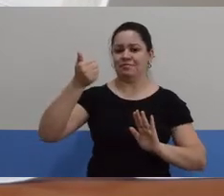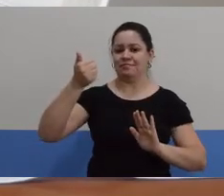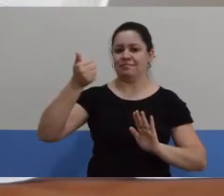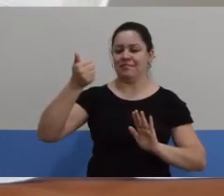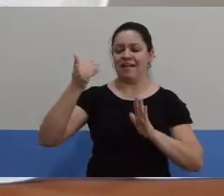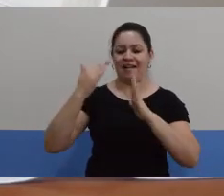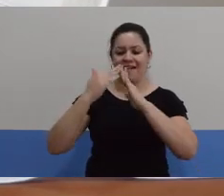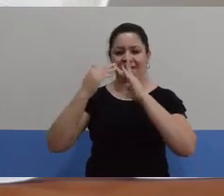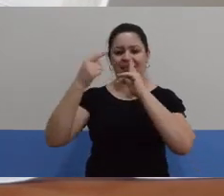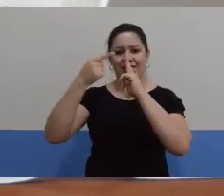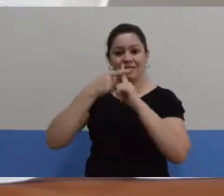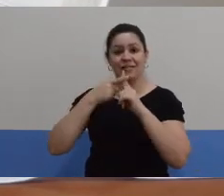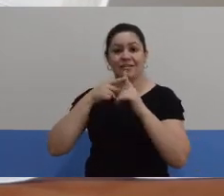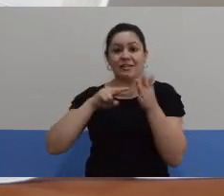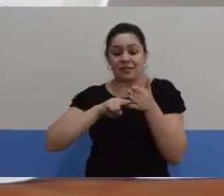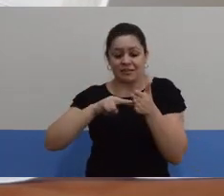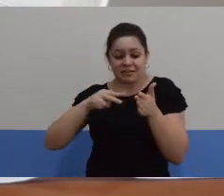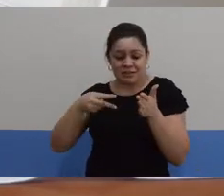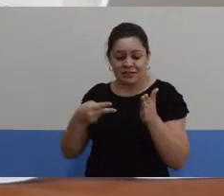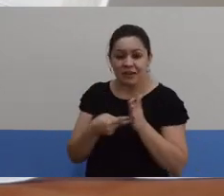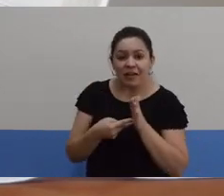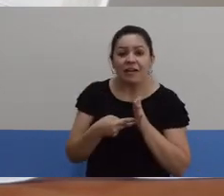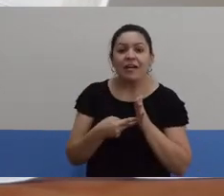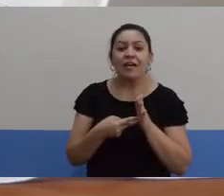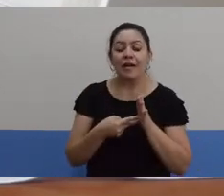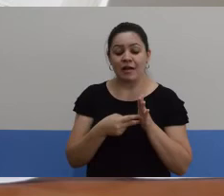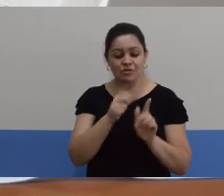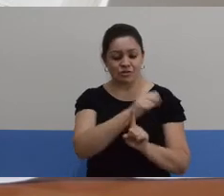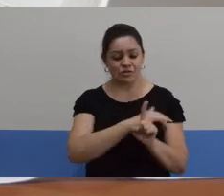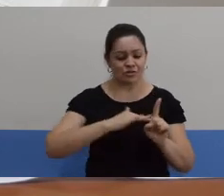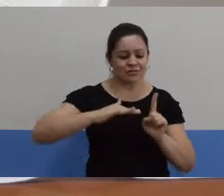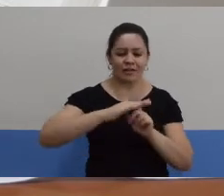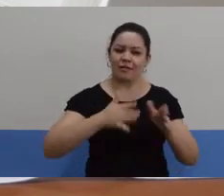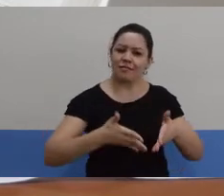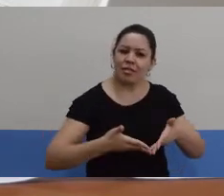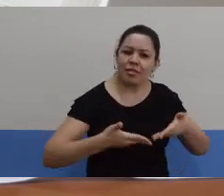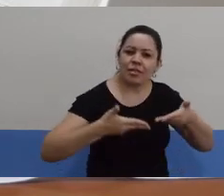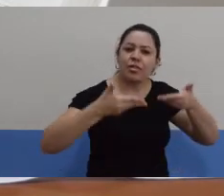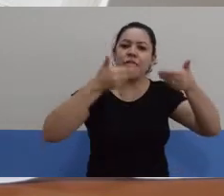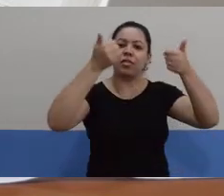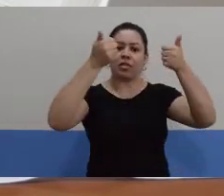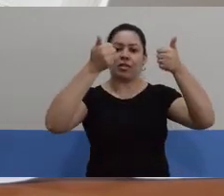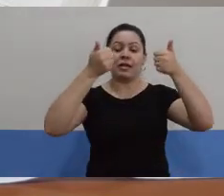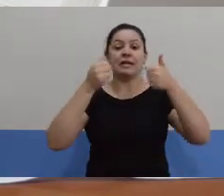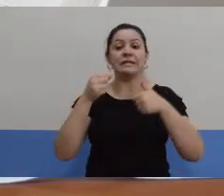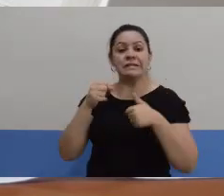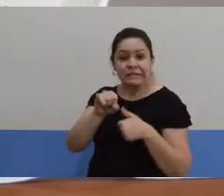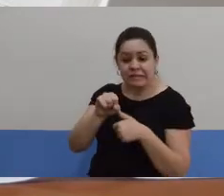significa também melhorar a sociedade. Uma igreja nova